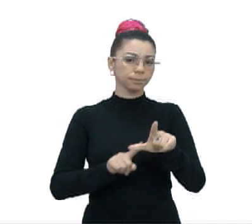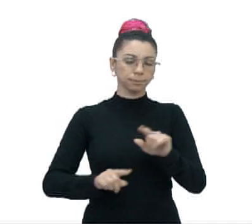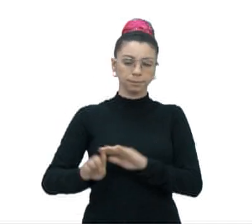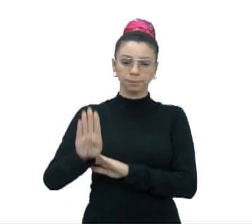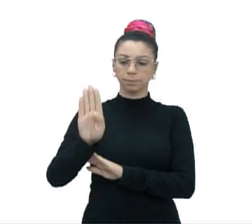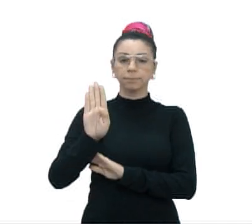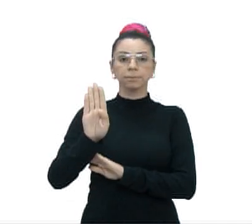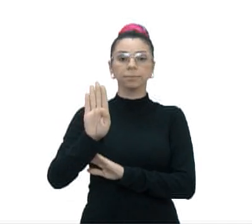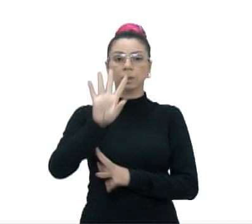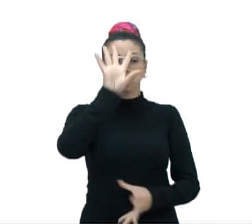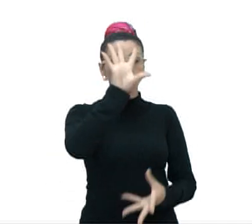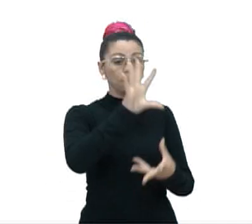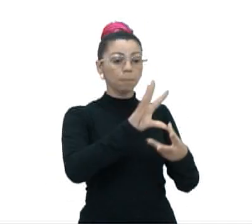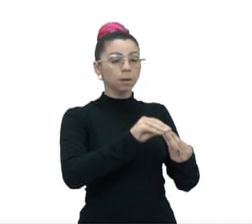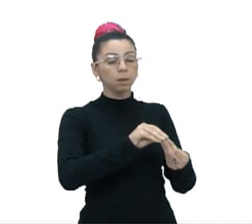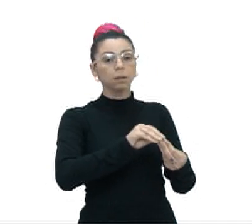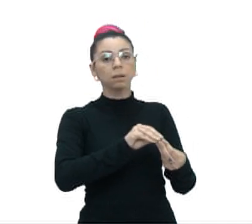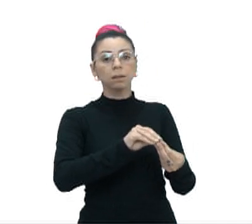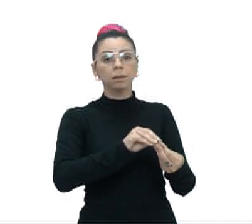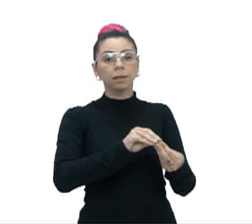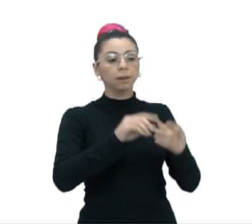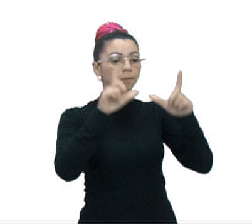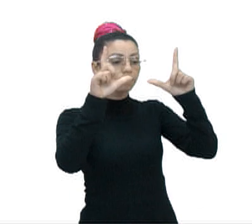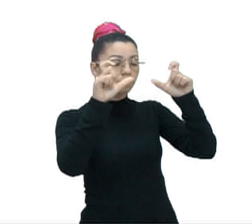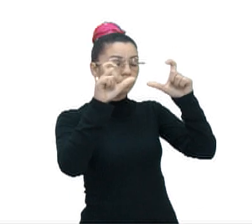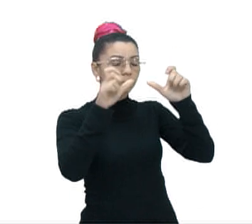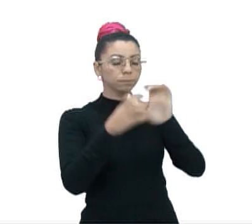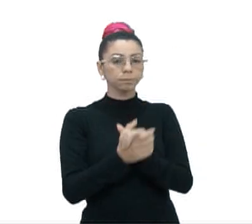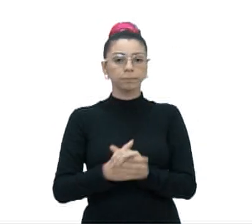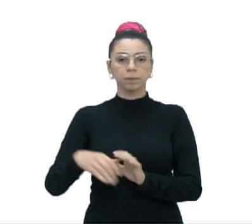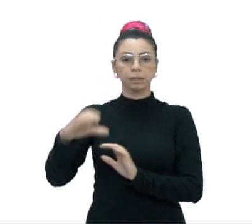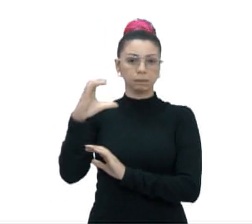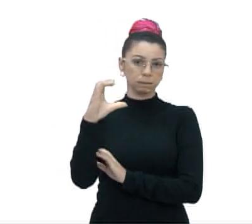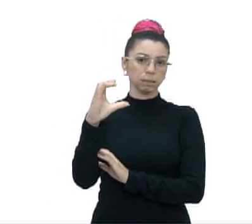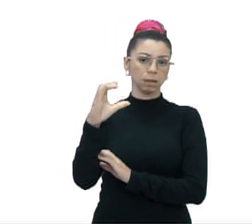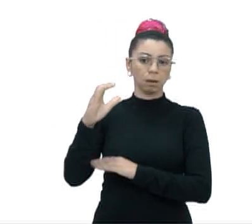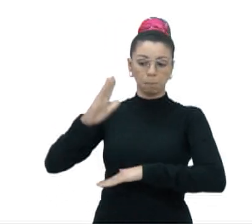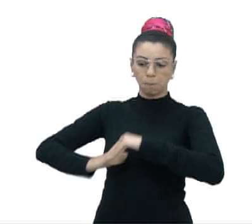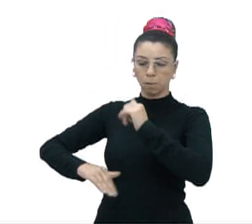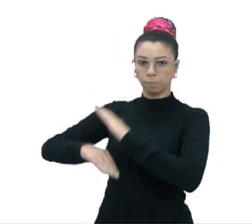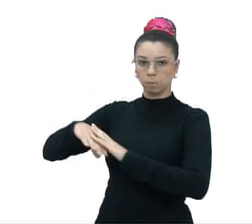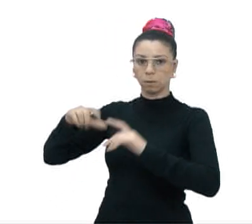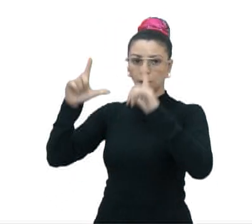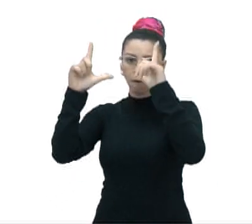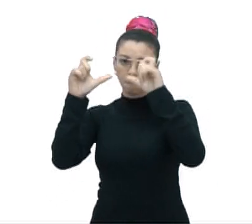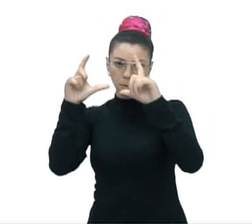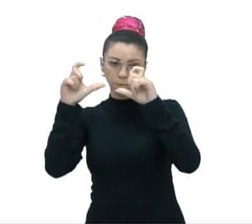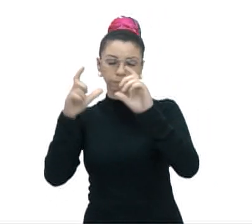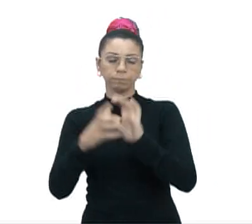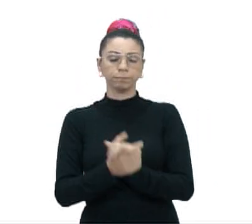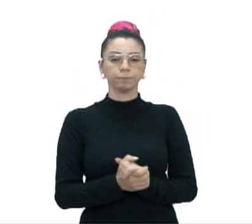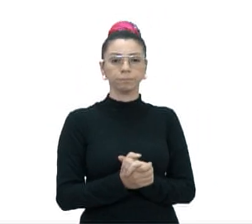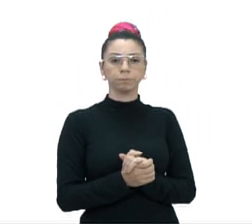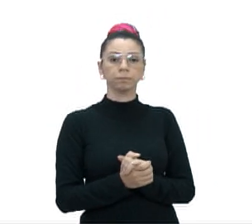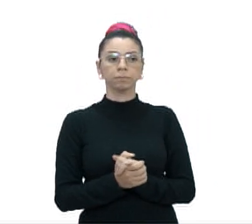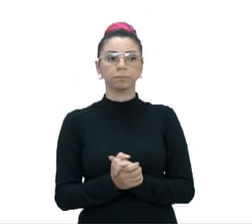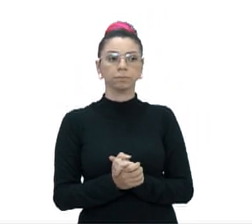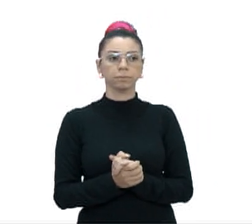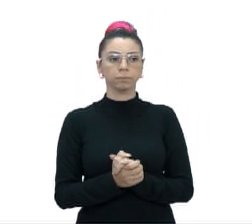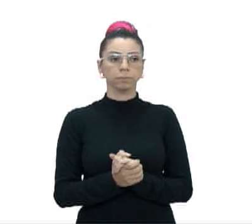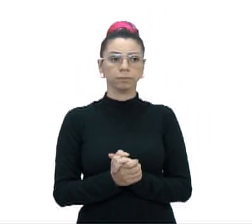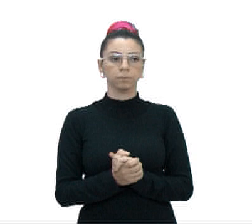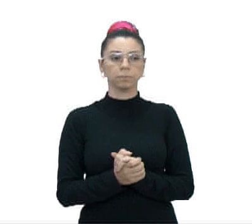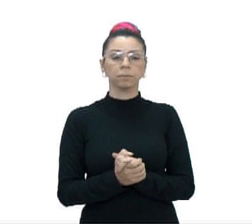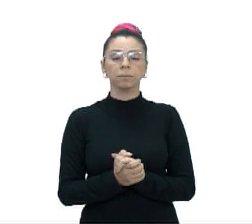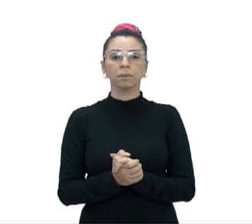sobre fotografia. Letra C, ser fotógrafo ou fotógrafa. Letra D, saber ligar a legenda